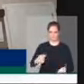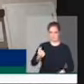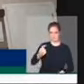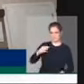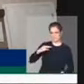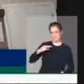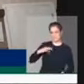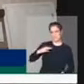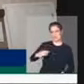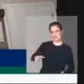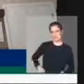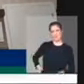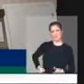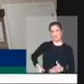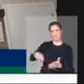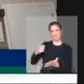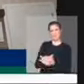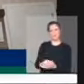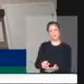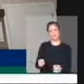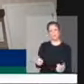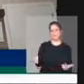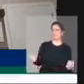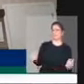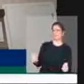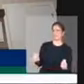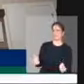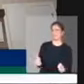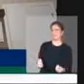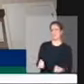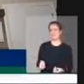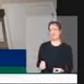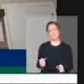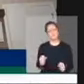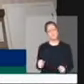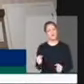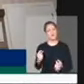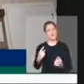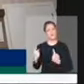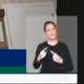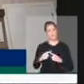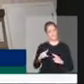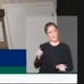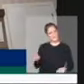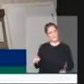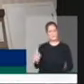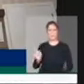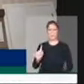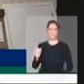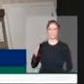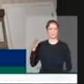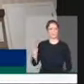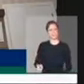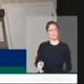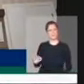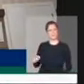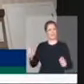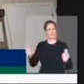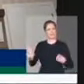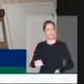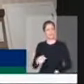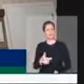podemos é isso porque não discutir mais não com essa chantagem pública de governo é incompetente é incapaz de